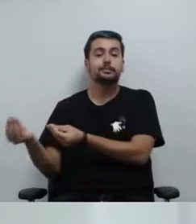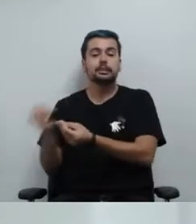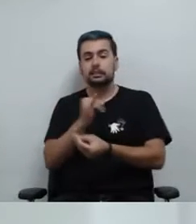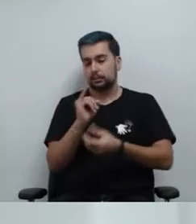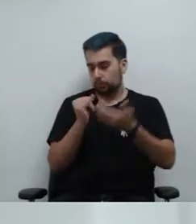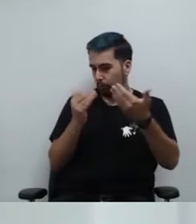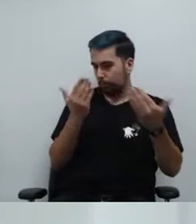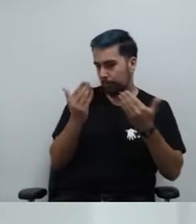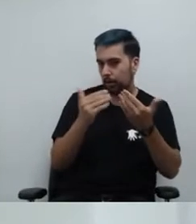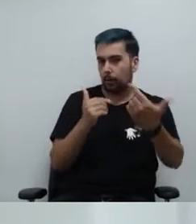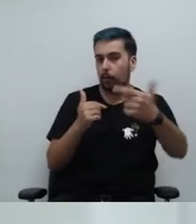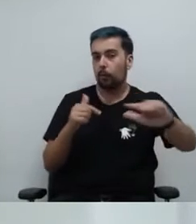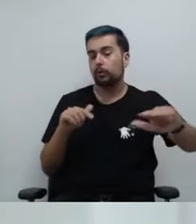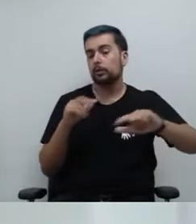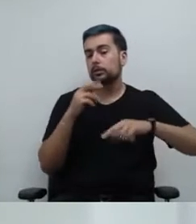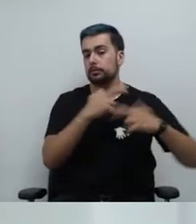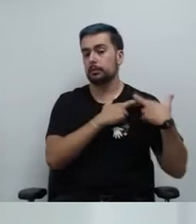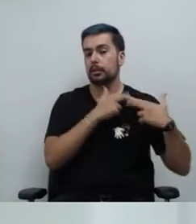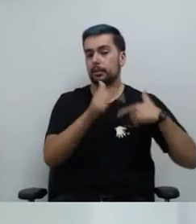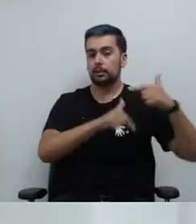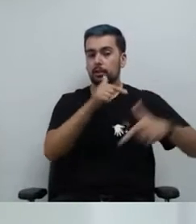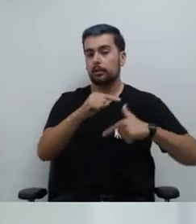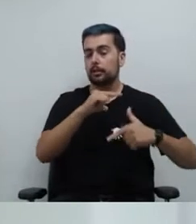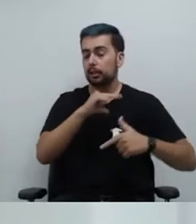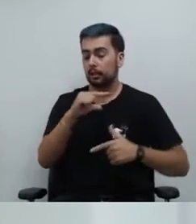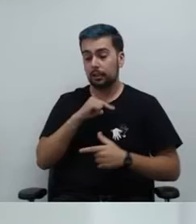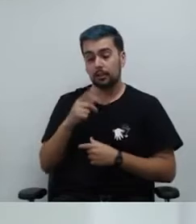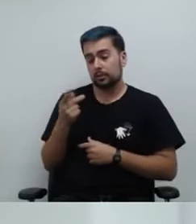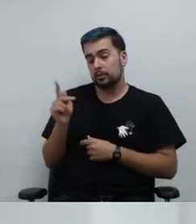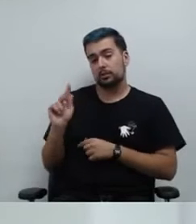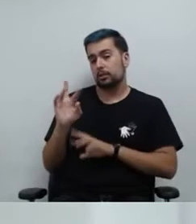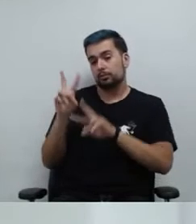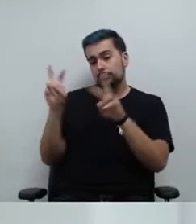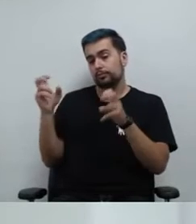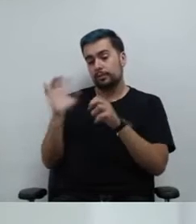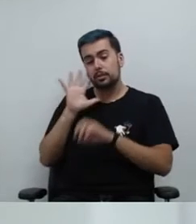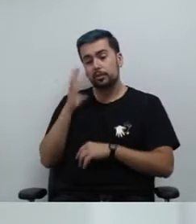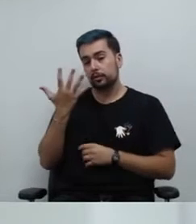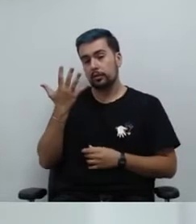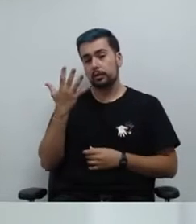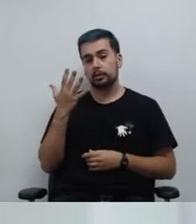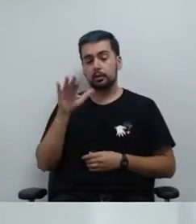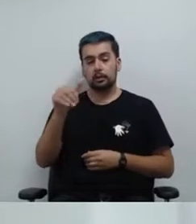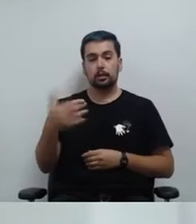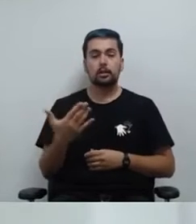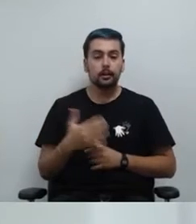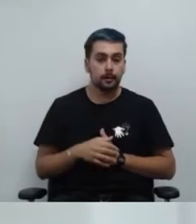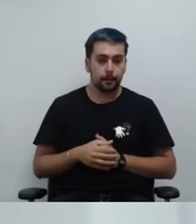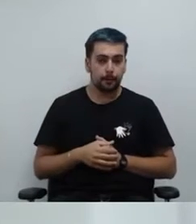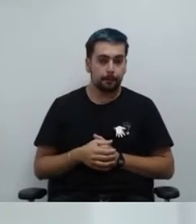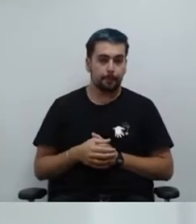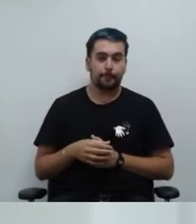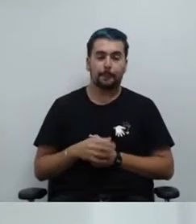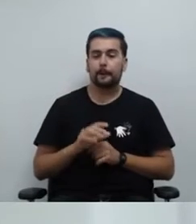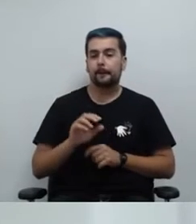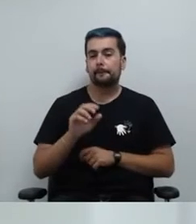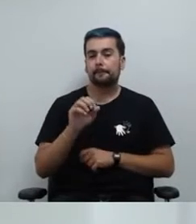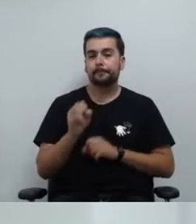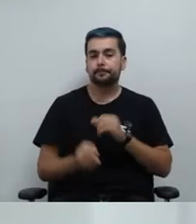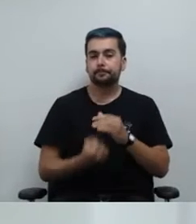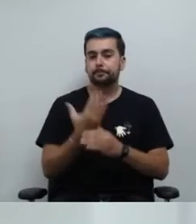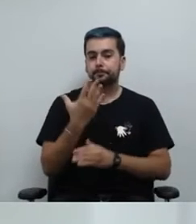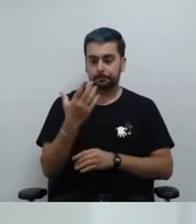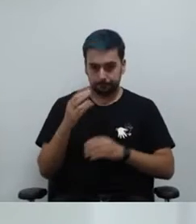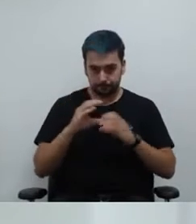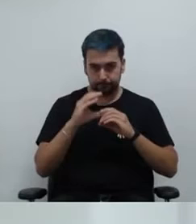comparado a outras carreiras, ter suas pretensões satisfeitas. A toda evidência, a referida nomeação surge no sentido de